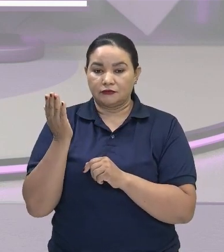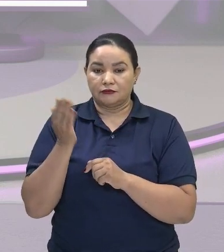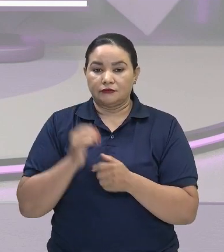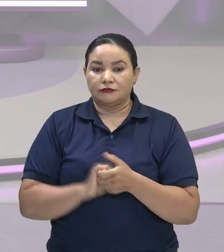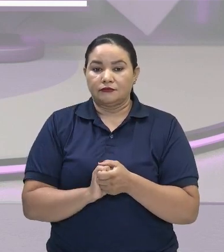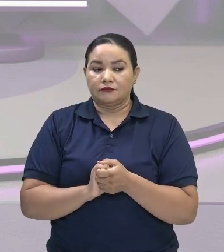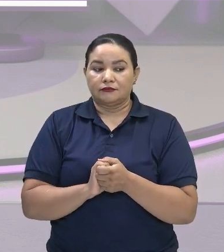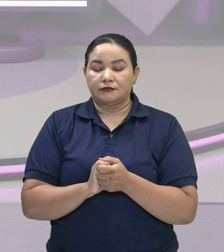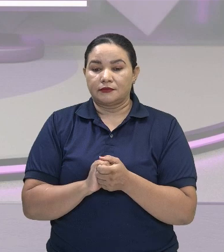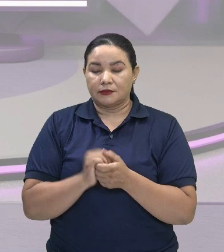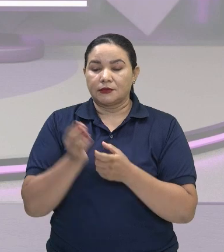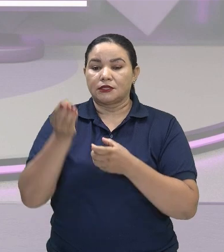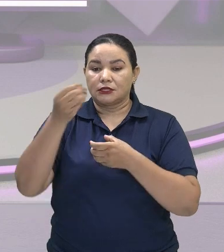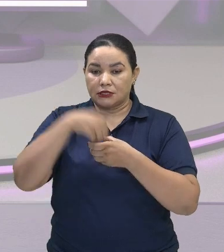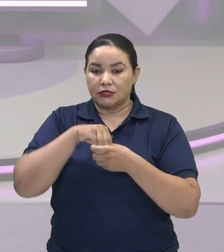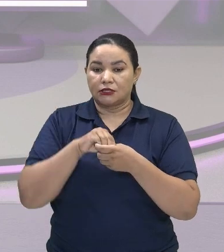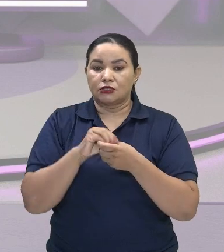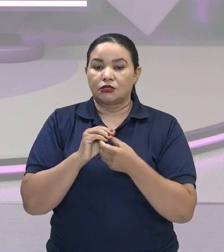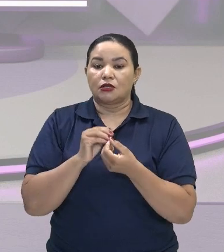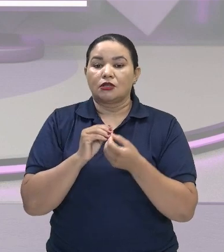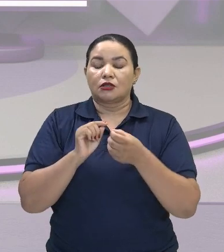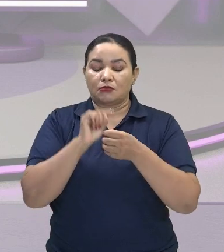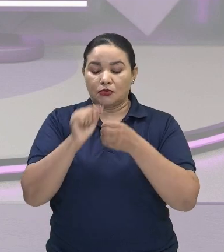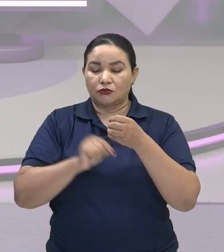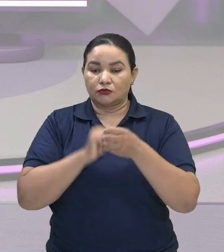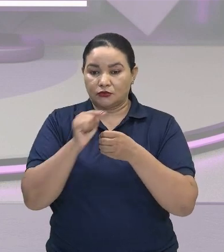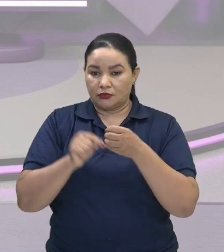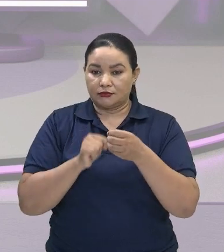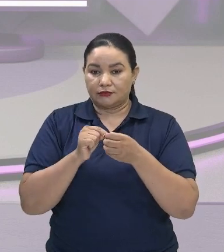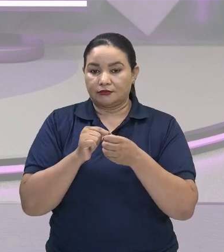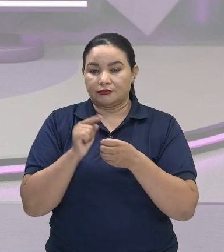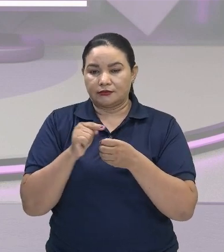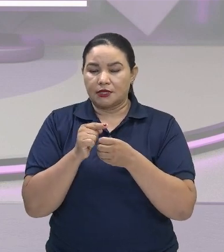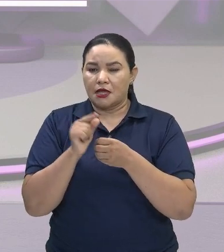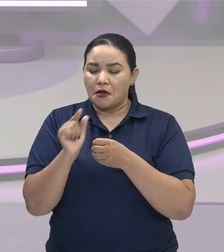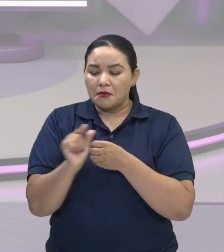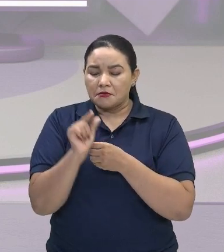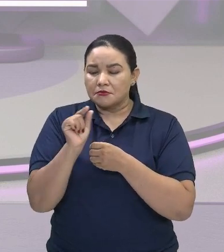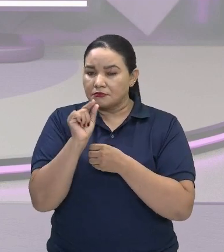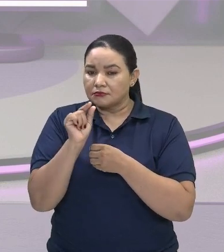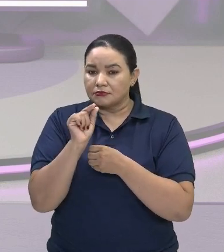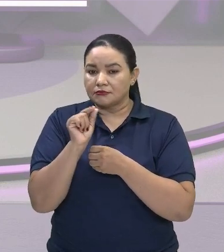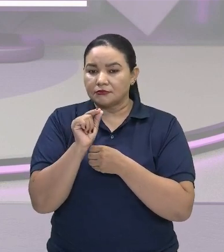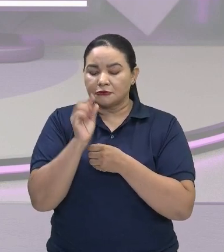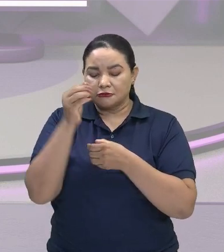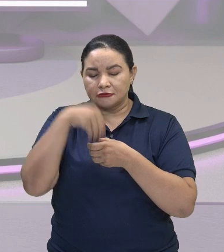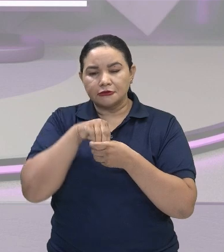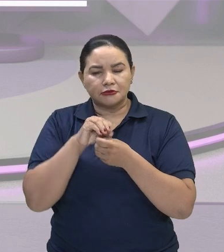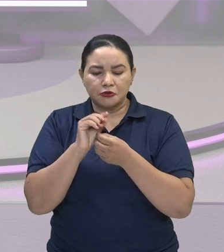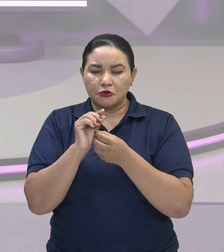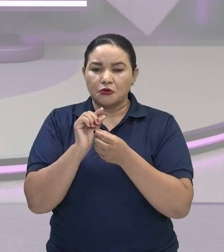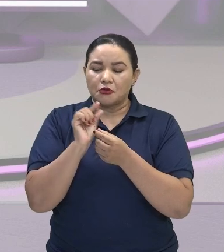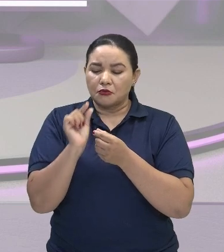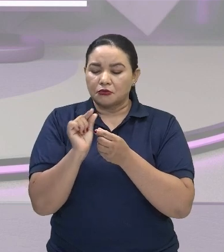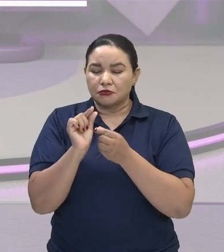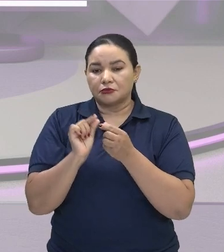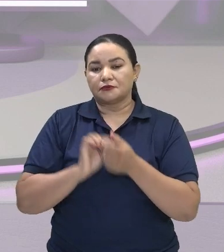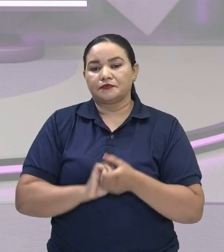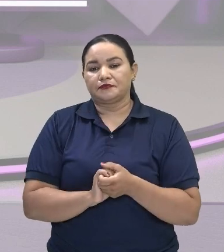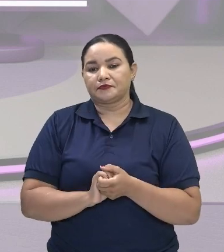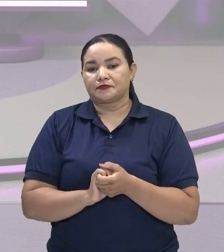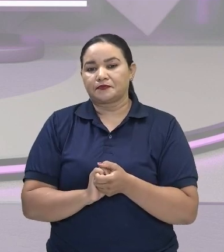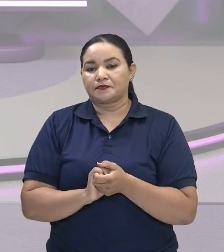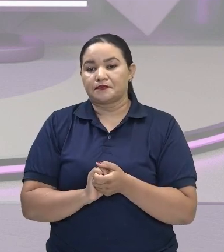cromossomos tem aí o átomo, que nós podemos até dizer que ele é a menor partícula, né, que compõe aí